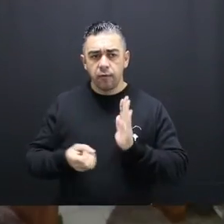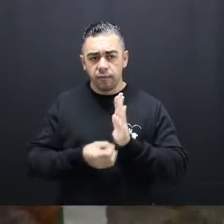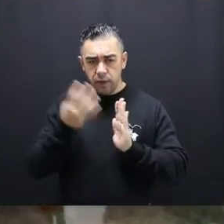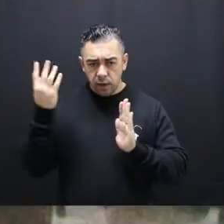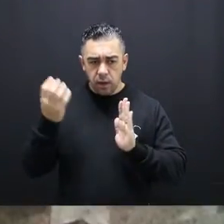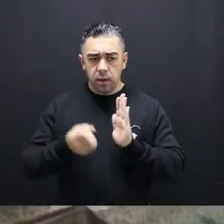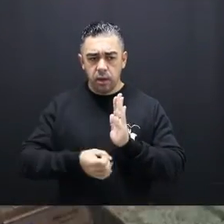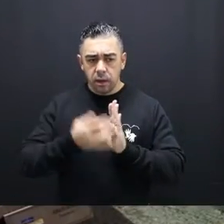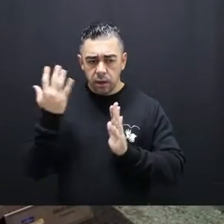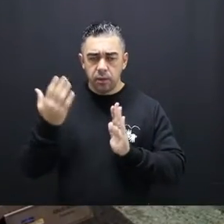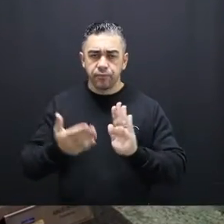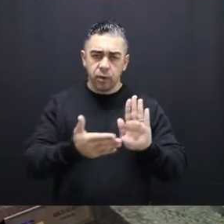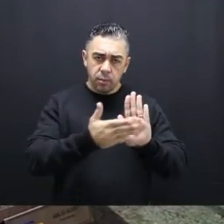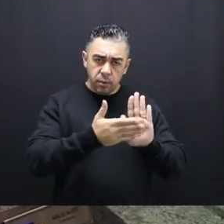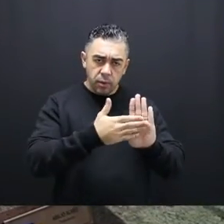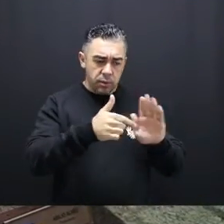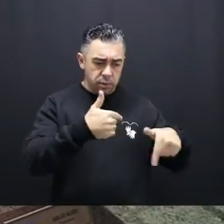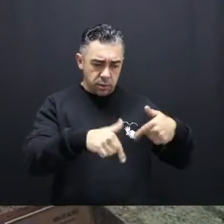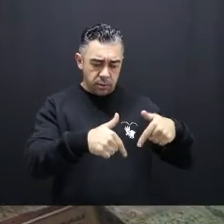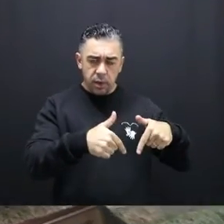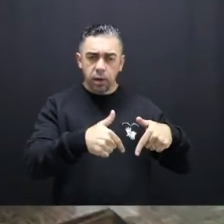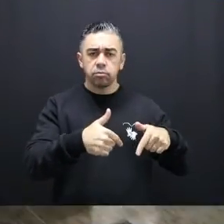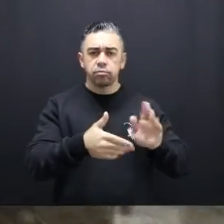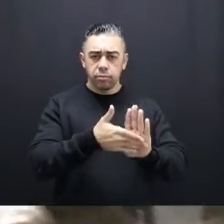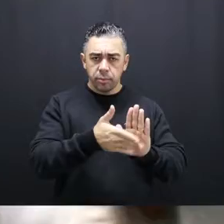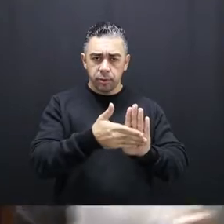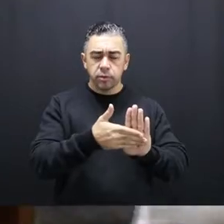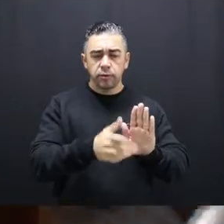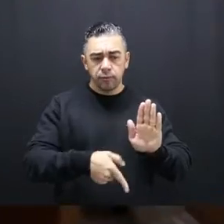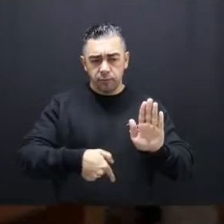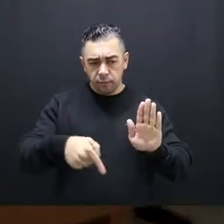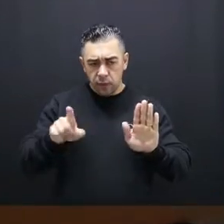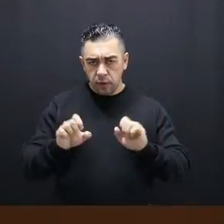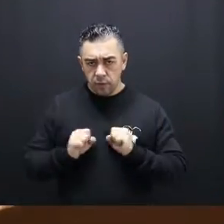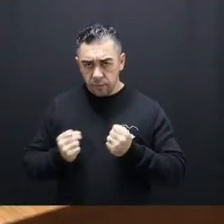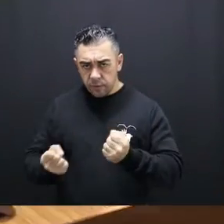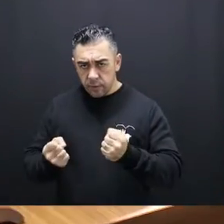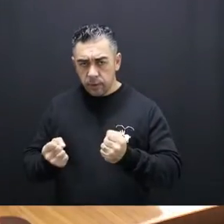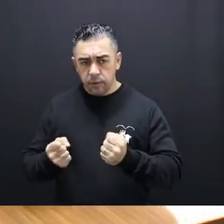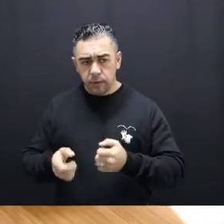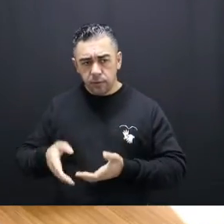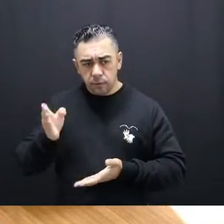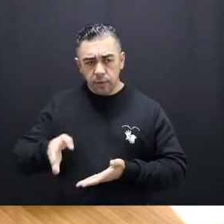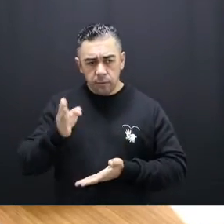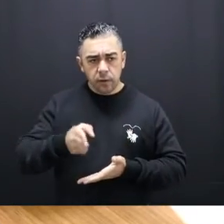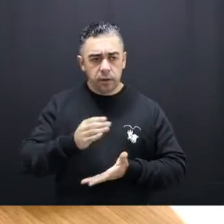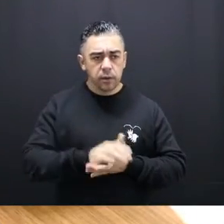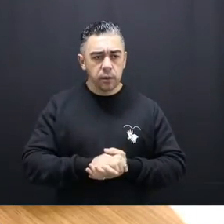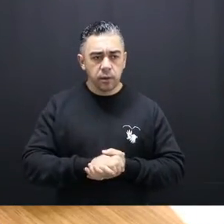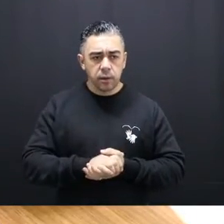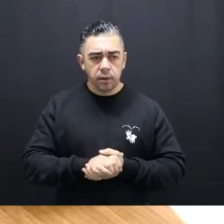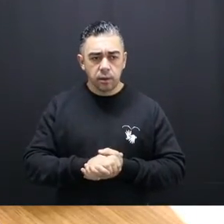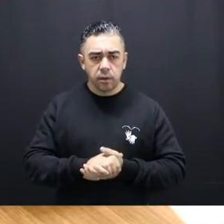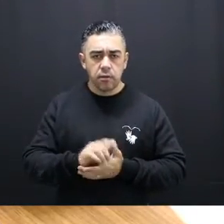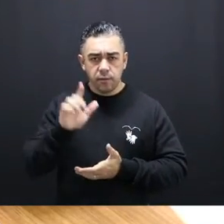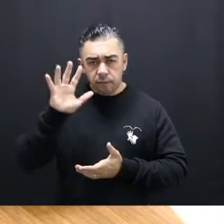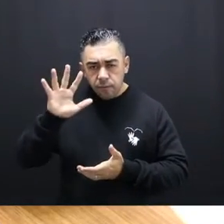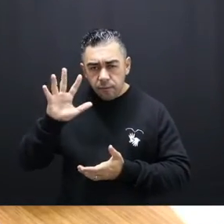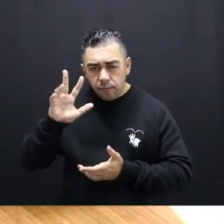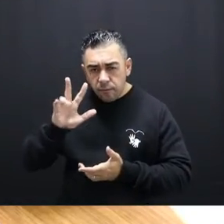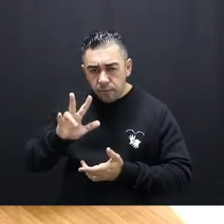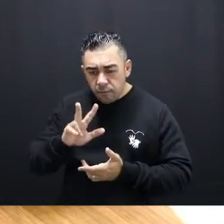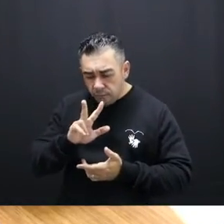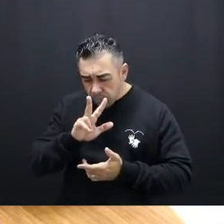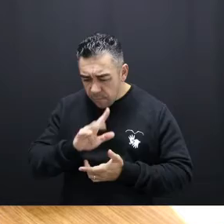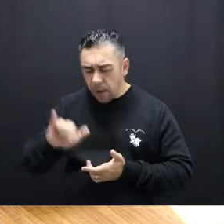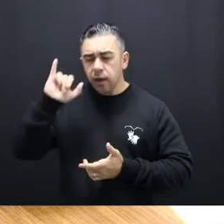propõe um trabalho corre atrás acredito deve ter consulta com o senhor também e depois quando está para acontecer que você faz